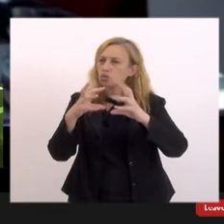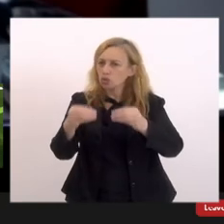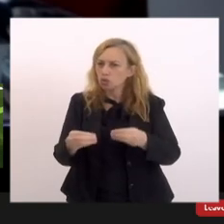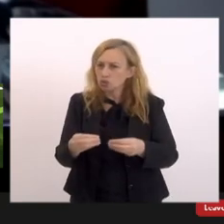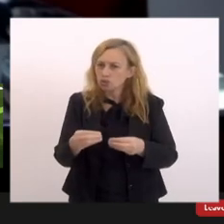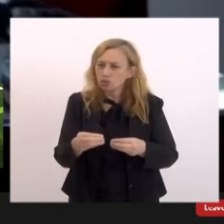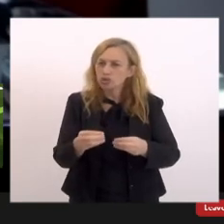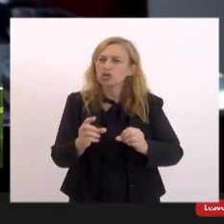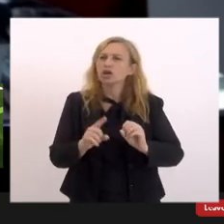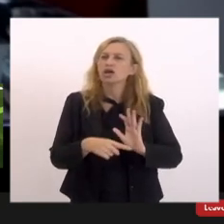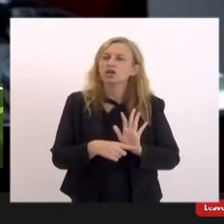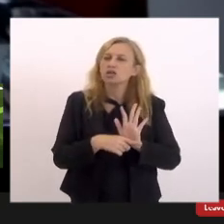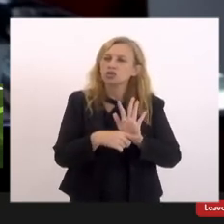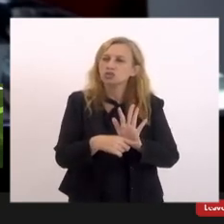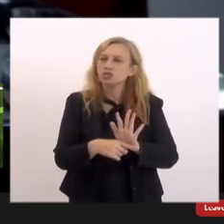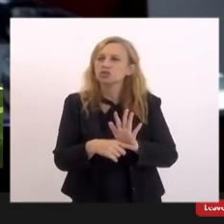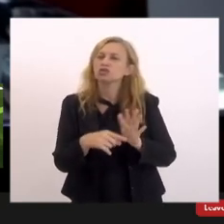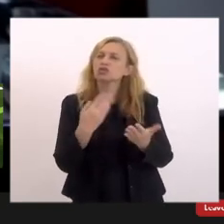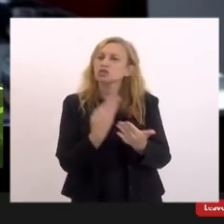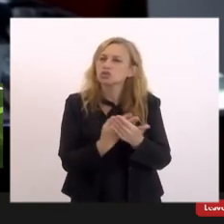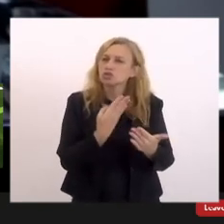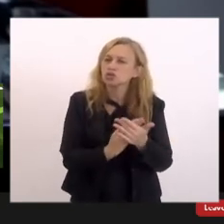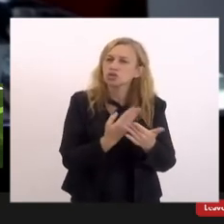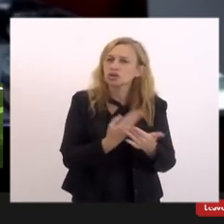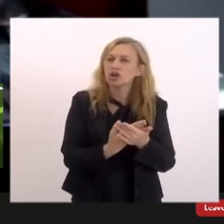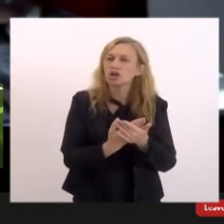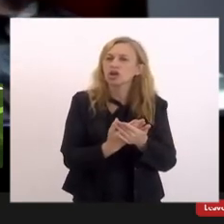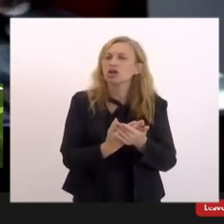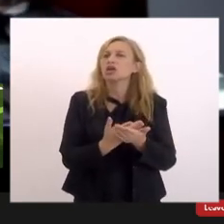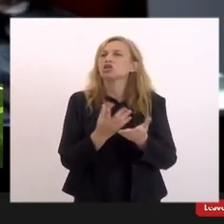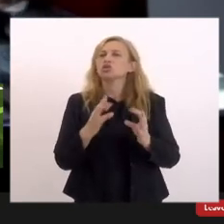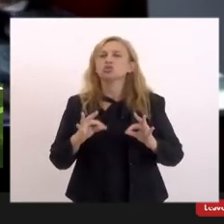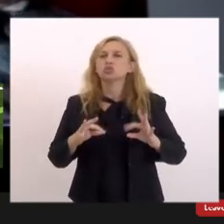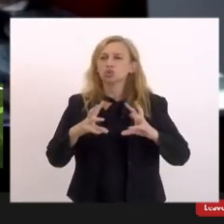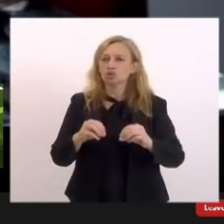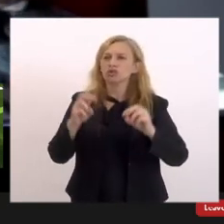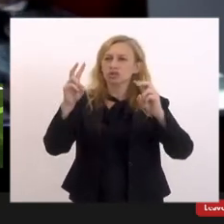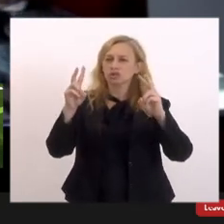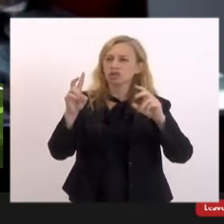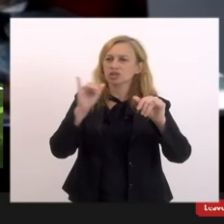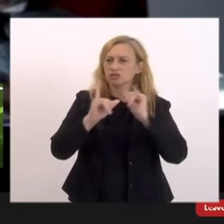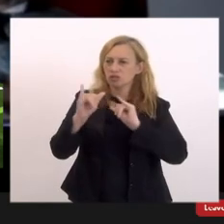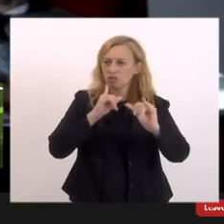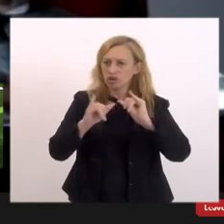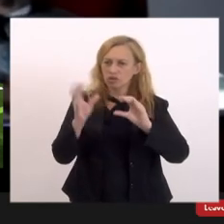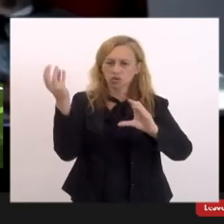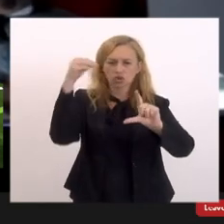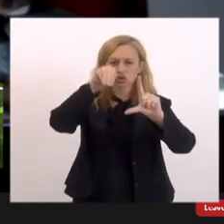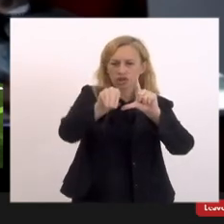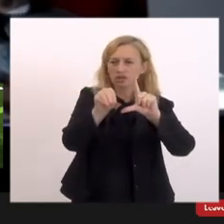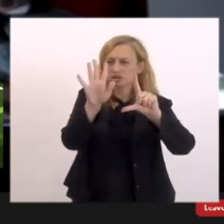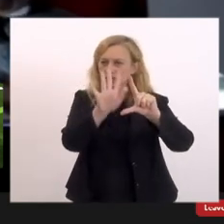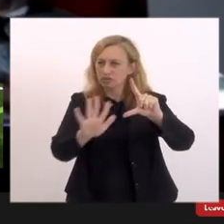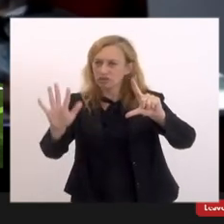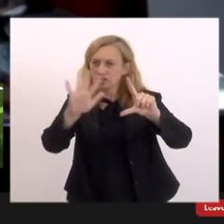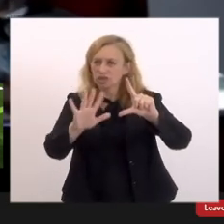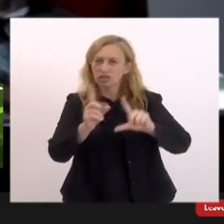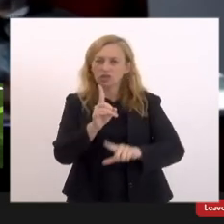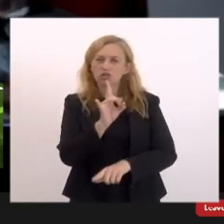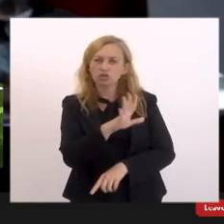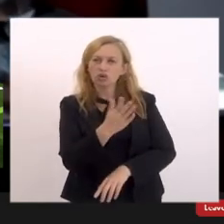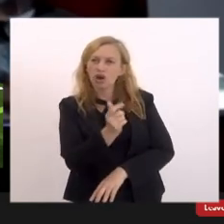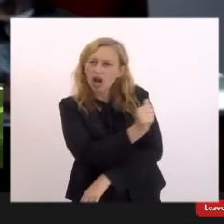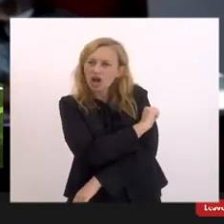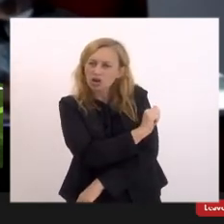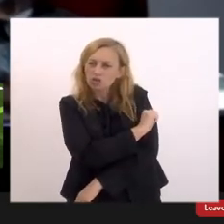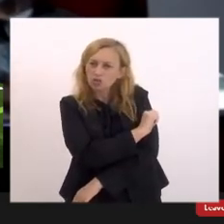escolar, videoaulas, podcasts. não só para os nossos alunos com comorbidade, e